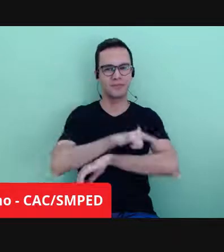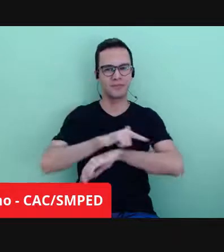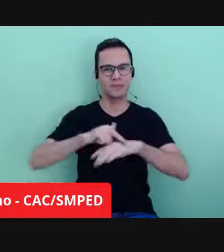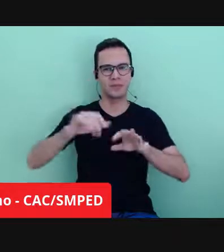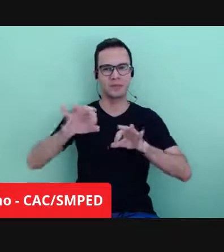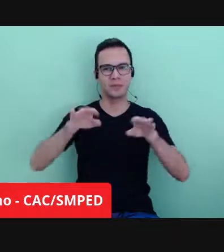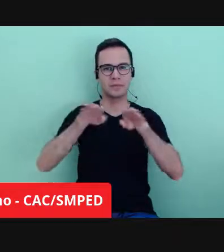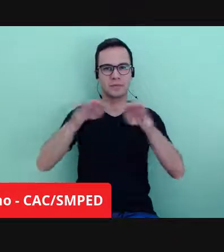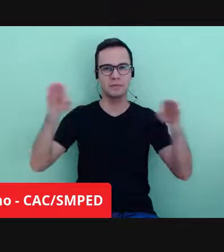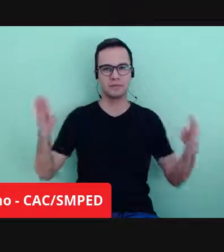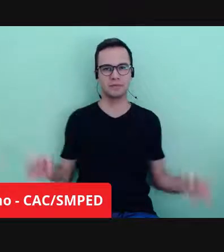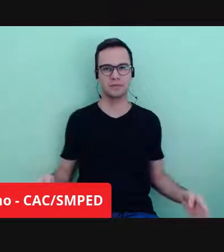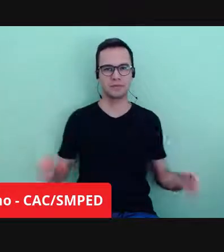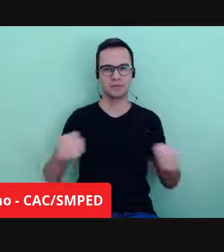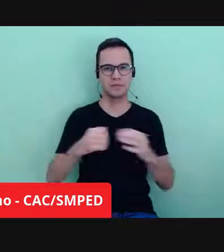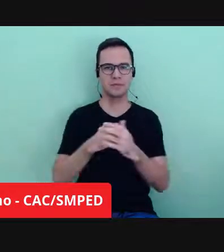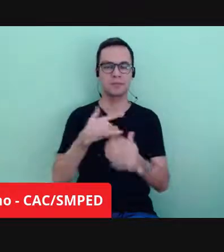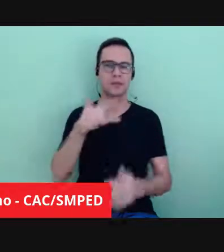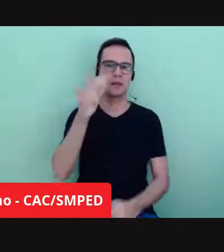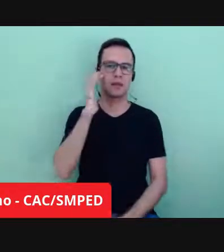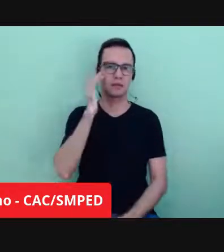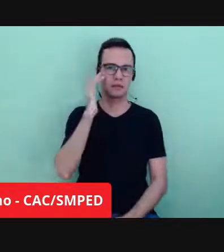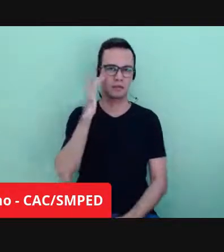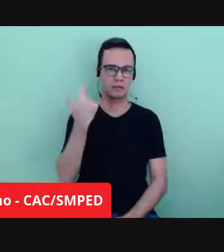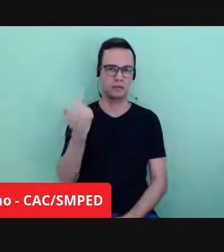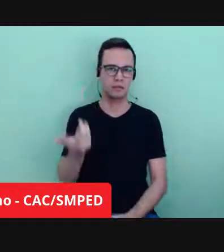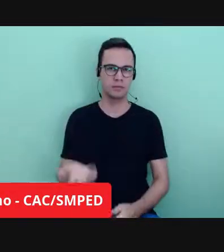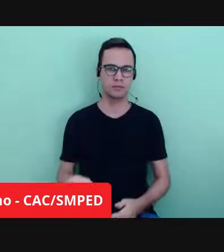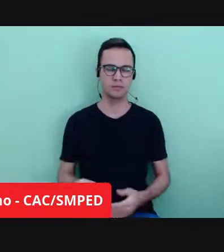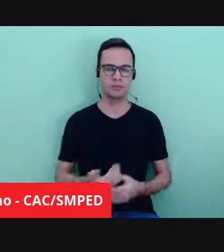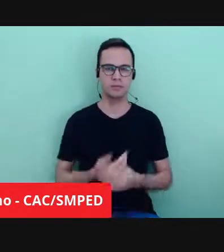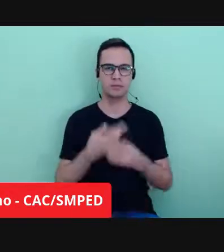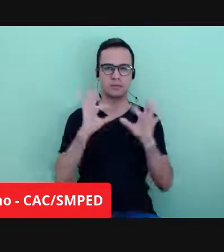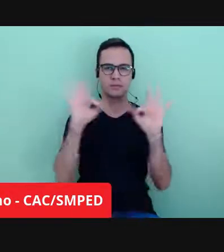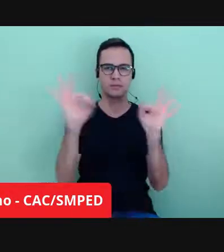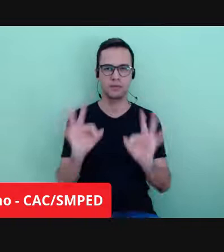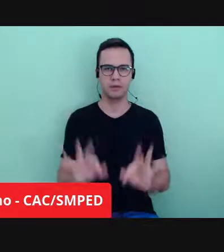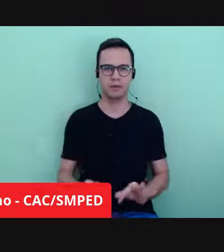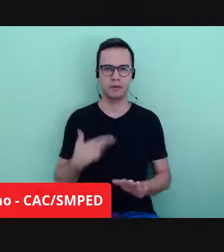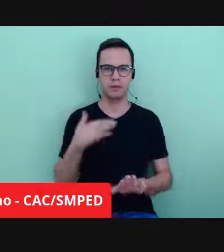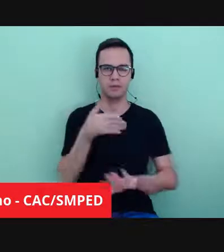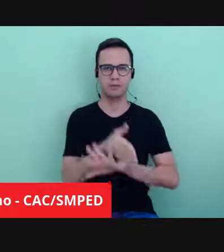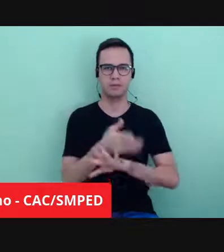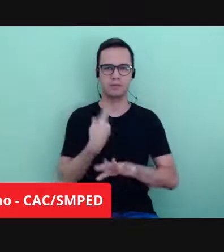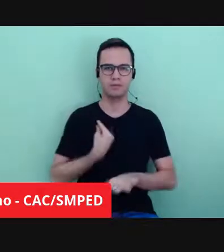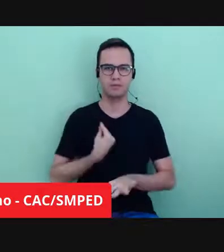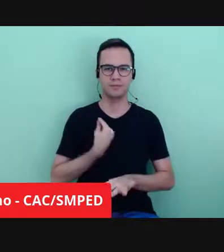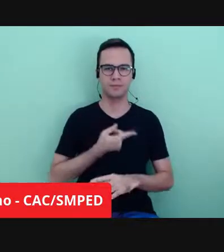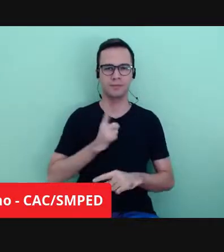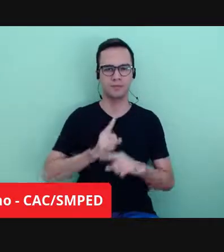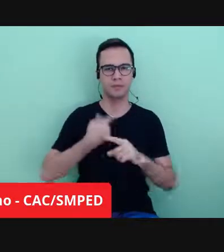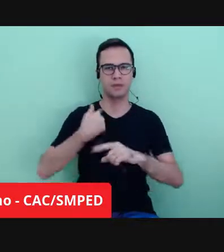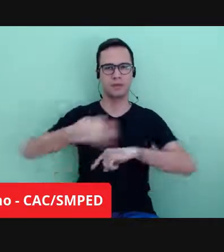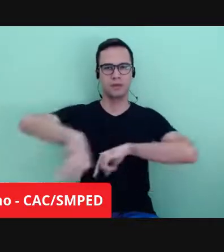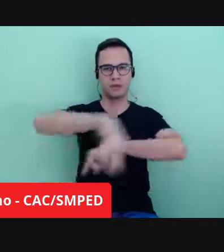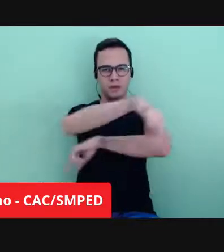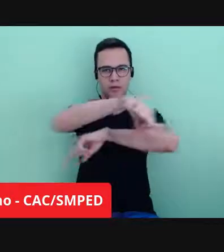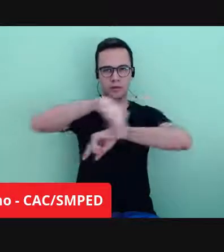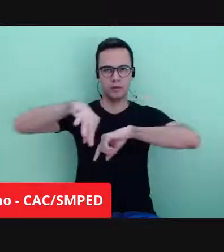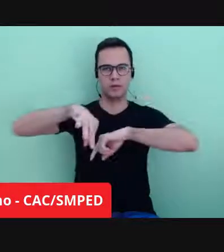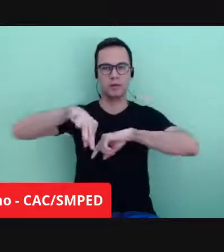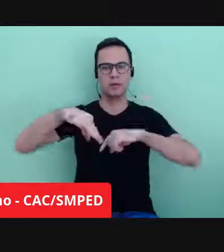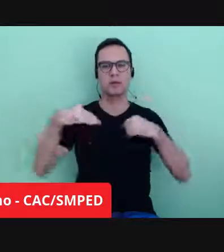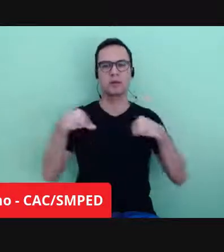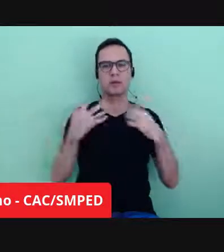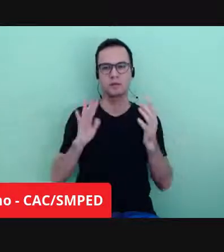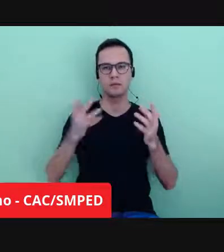aqui. Eu acho que é muito feliz assim poder estar aqui, porque eu sou arquiteto, né? E aí eu já